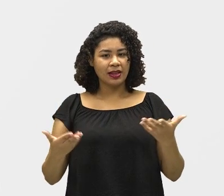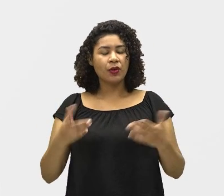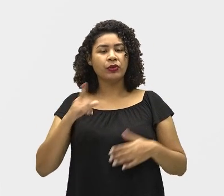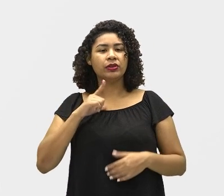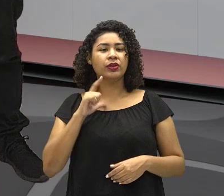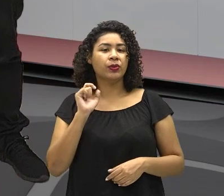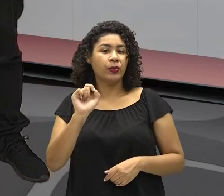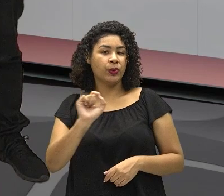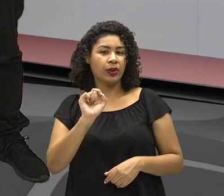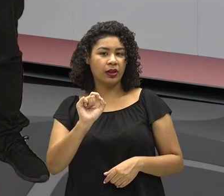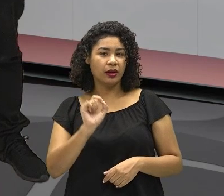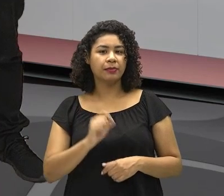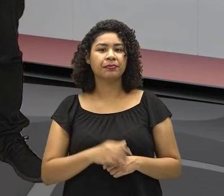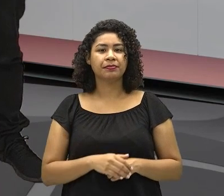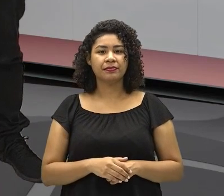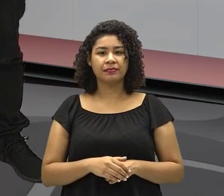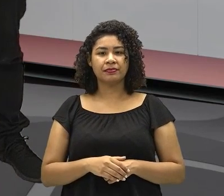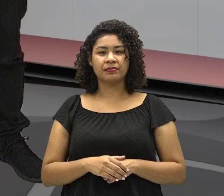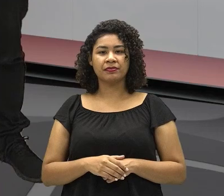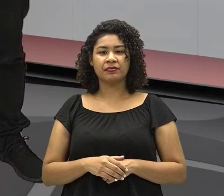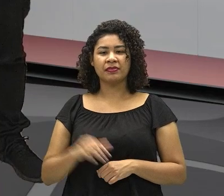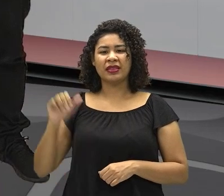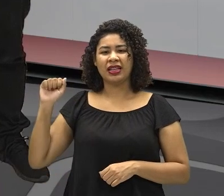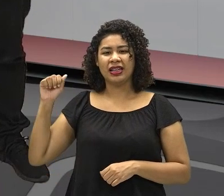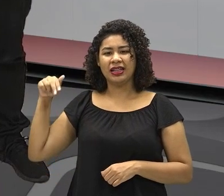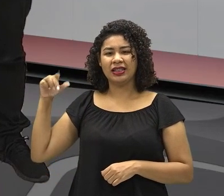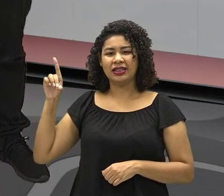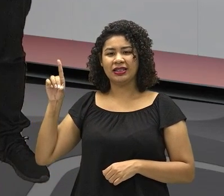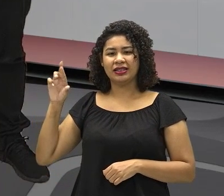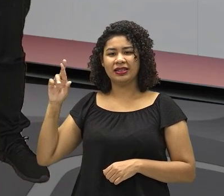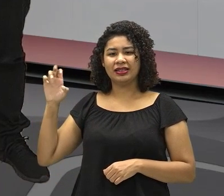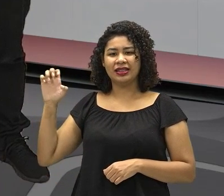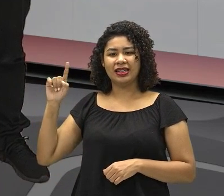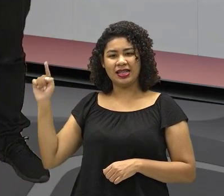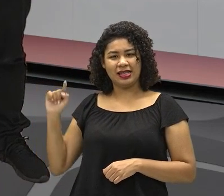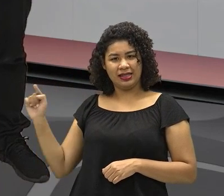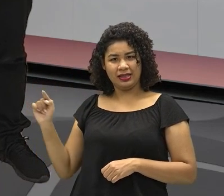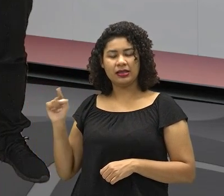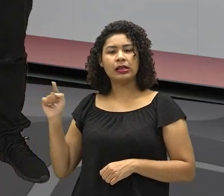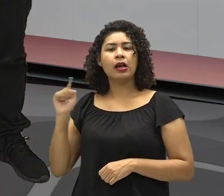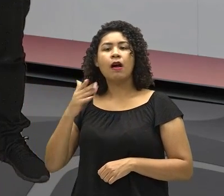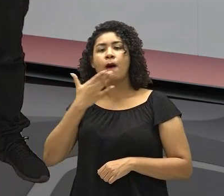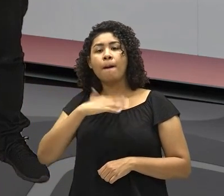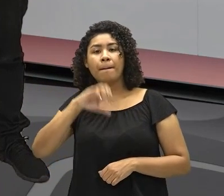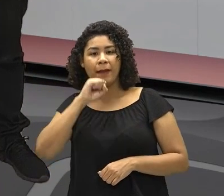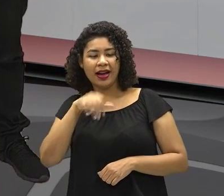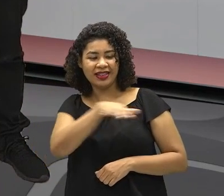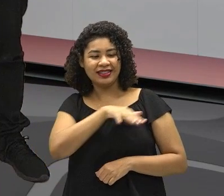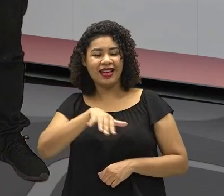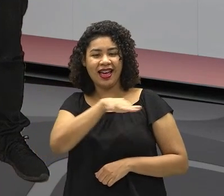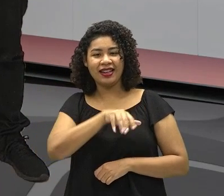né, o Andreas Vesalius, se eu não me engano, foi considerado o pai da anatomia, né, porque foi